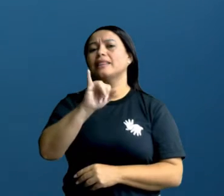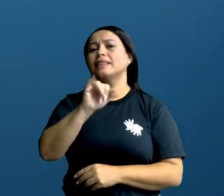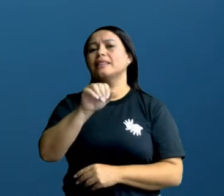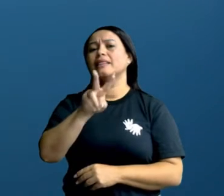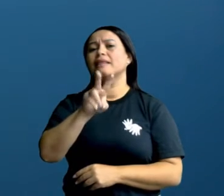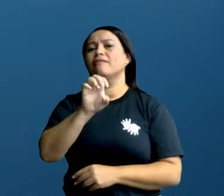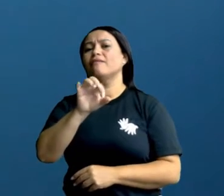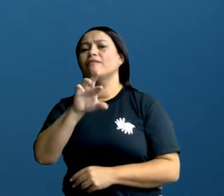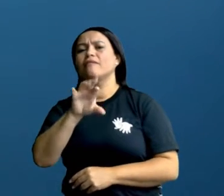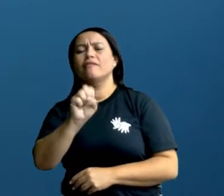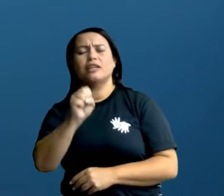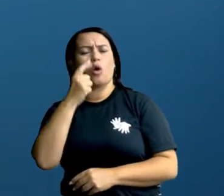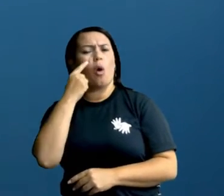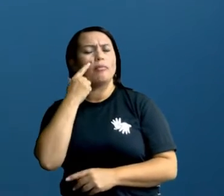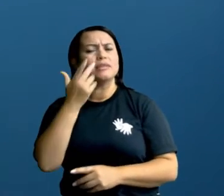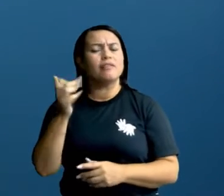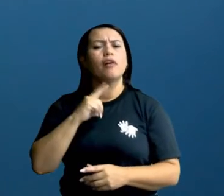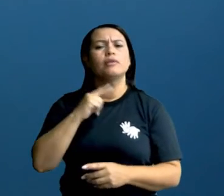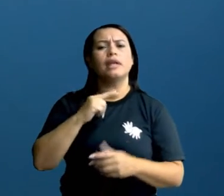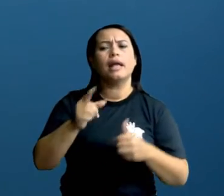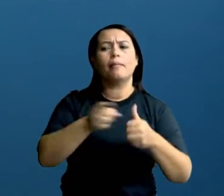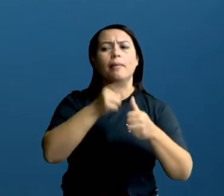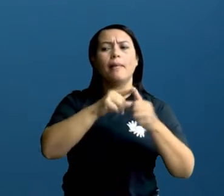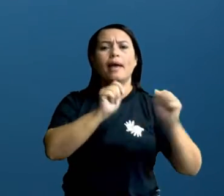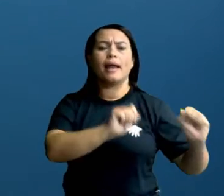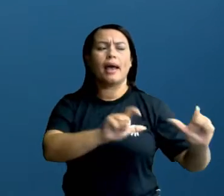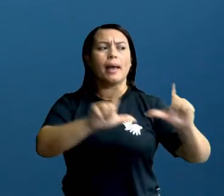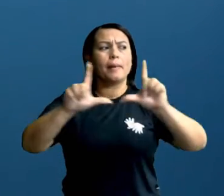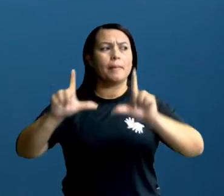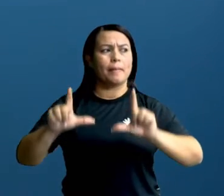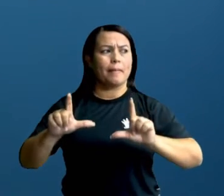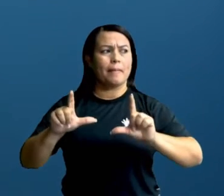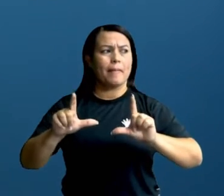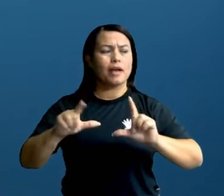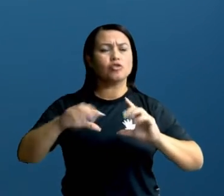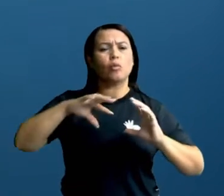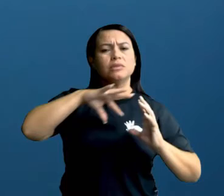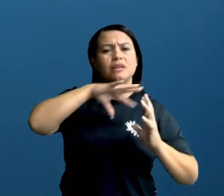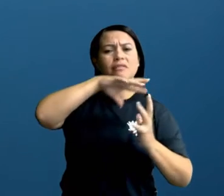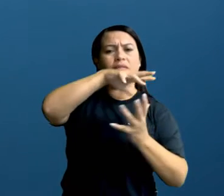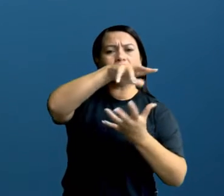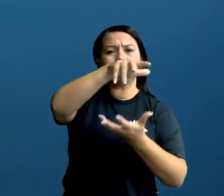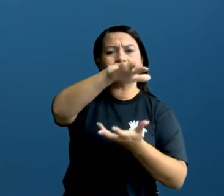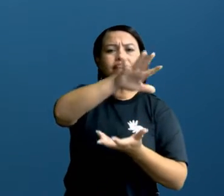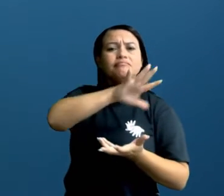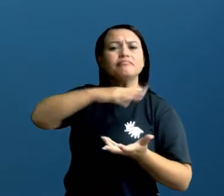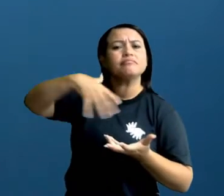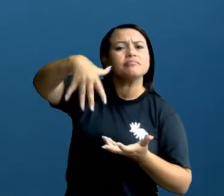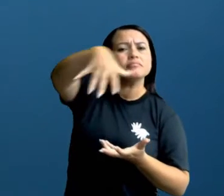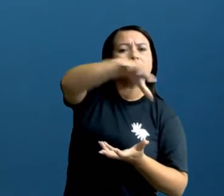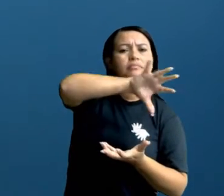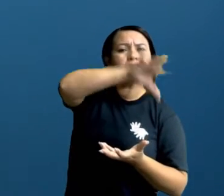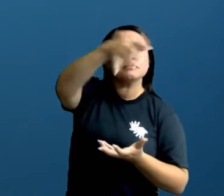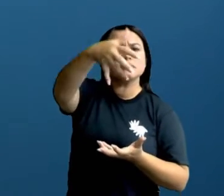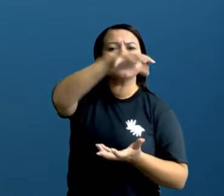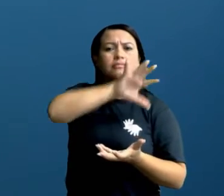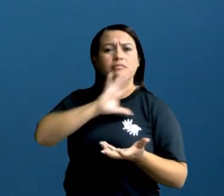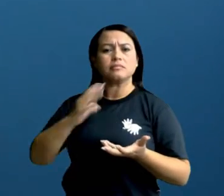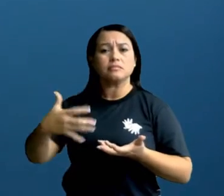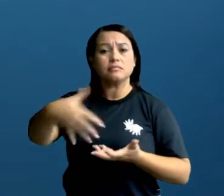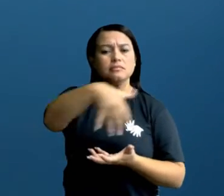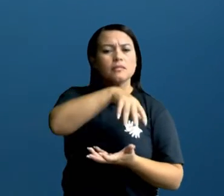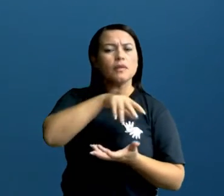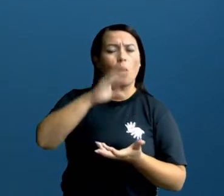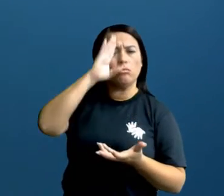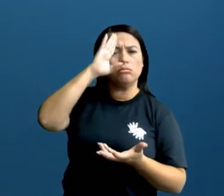que é que acontece? A gente vai ter aqui na primeira imagem as principais células de circulação da atmosfera terrestre, ou seja, os principais